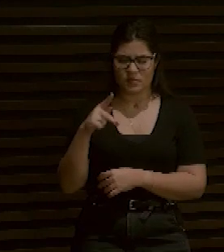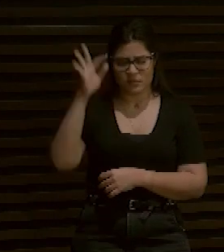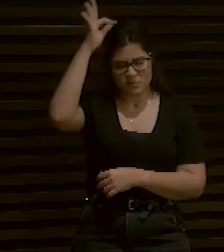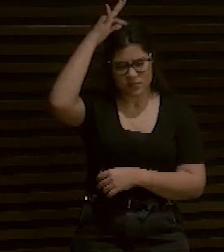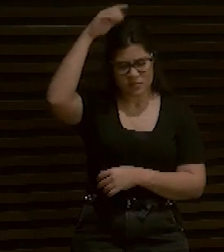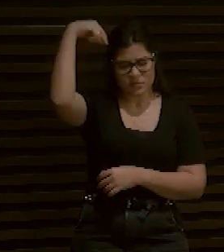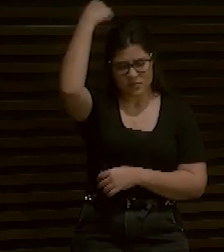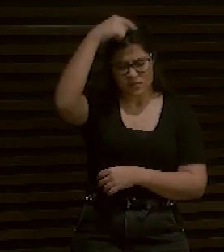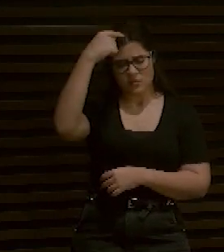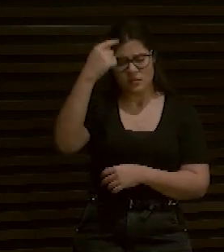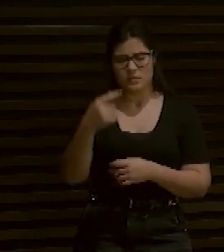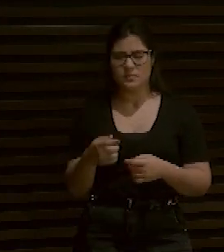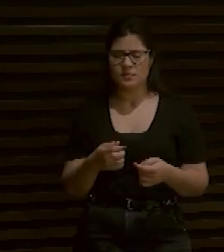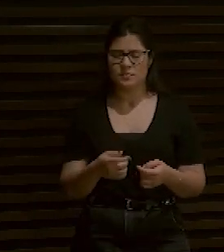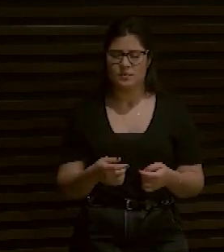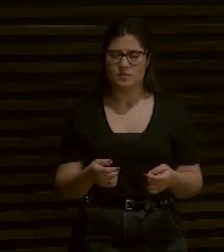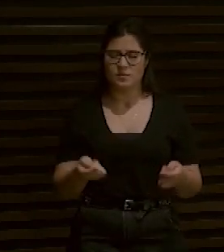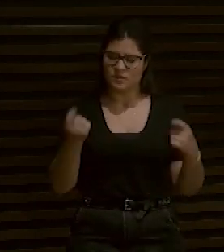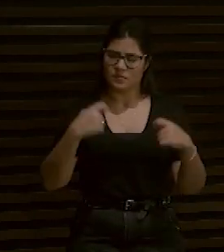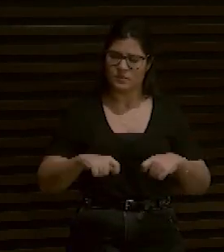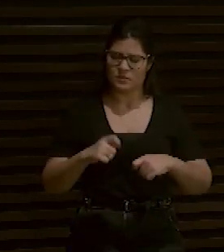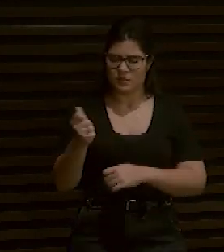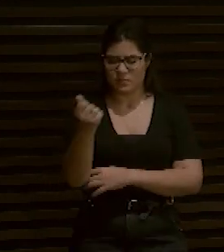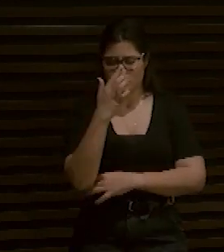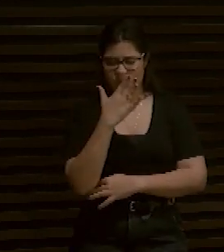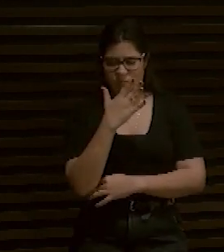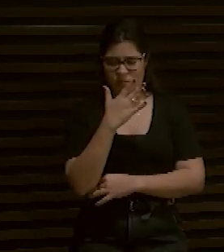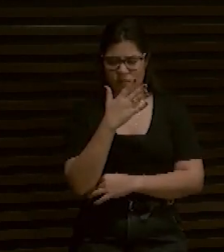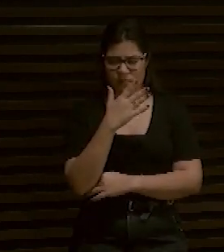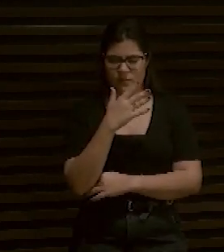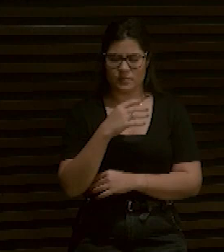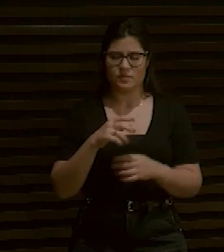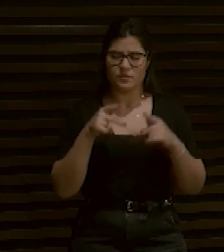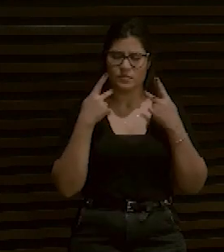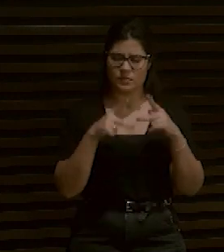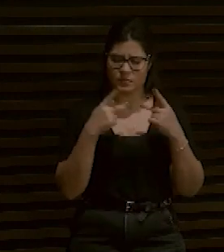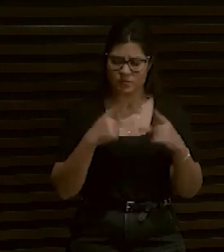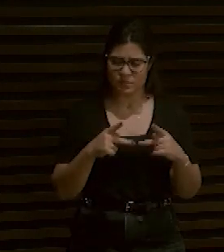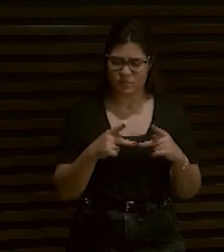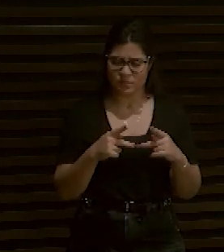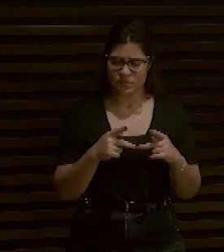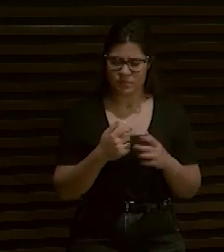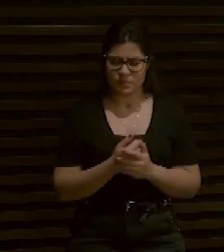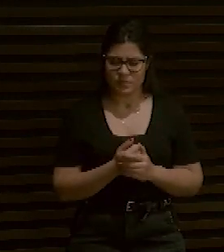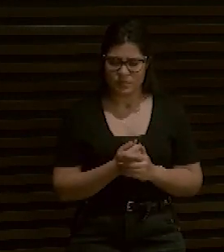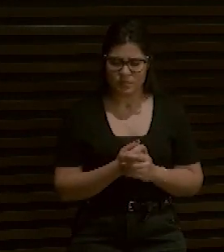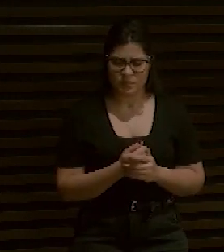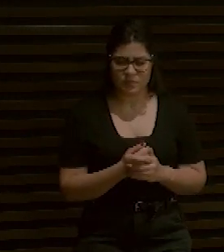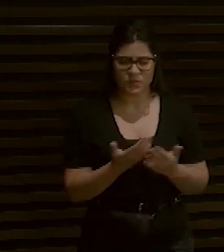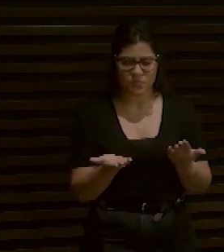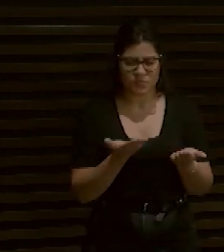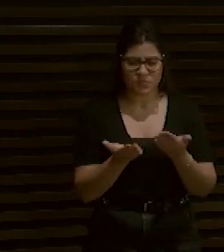é capaz de trazer a revelação da semente que aqui será lançada. Pai, que eu não passe de um servo fiel